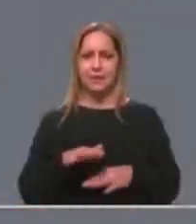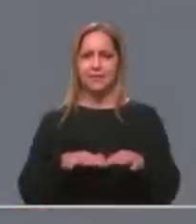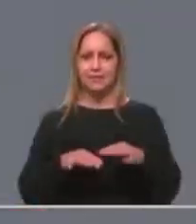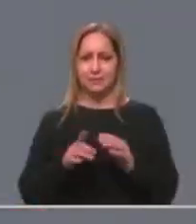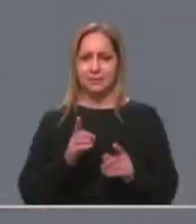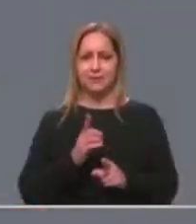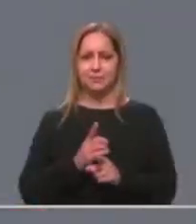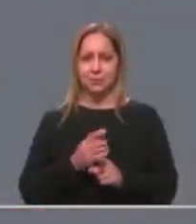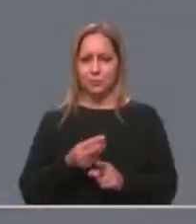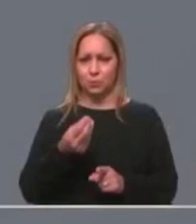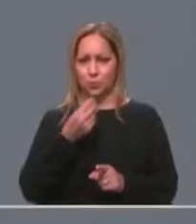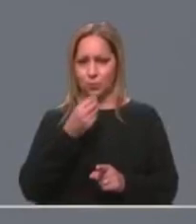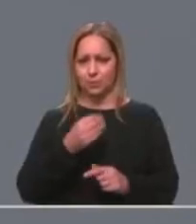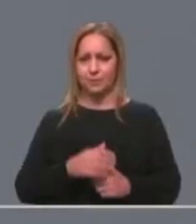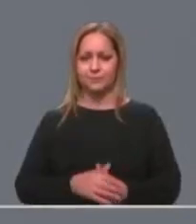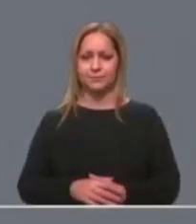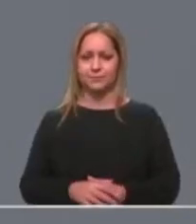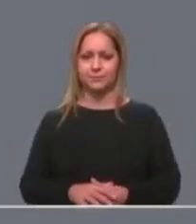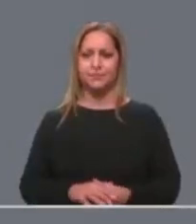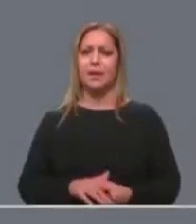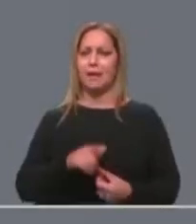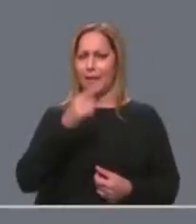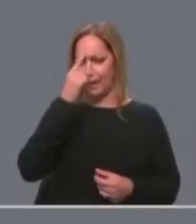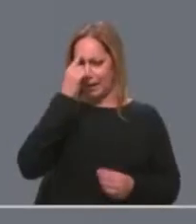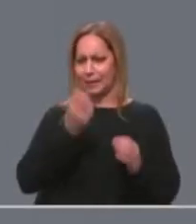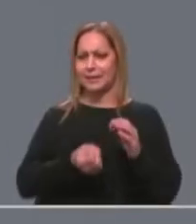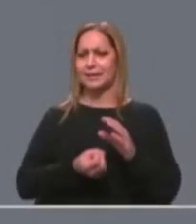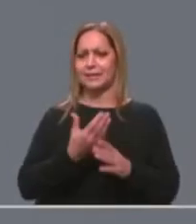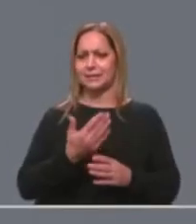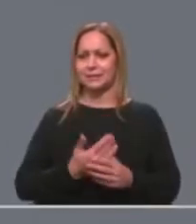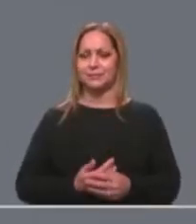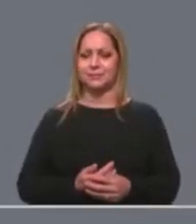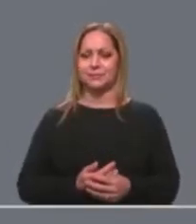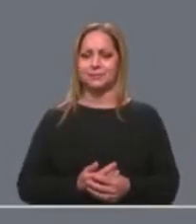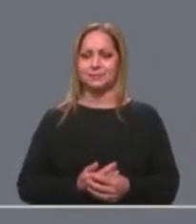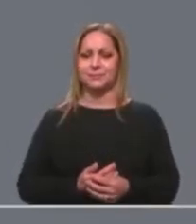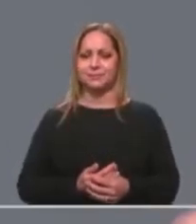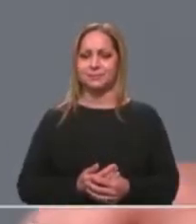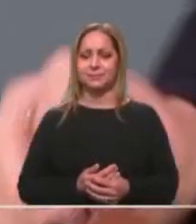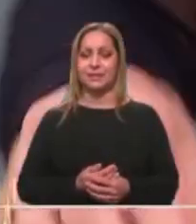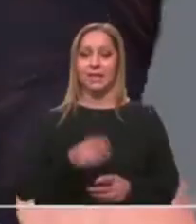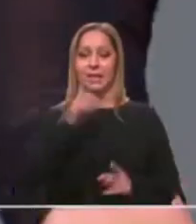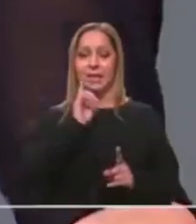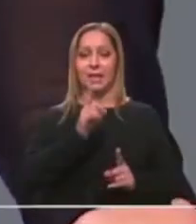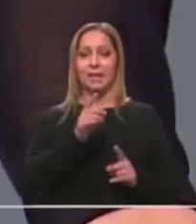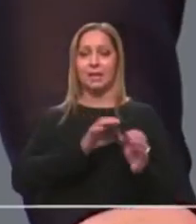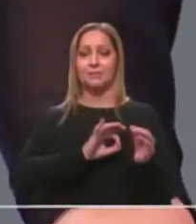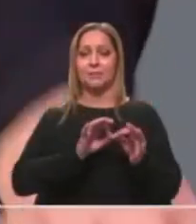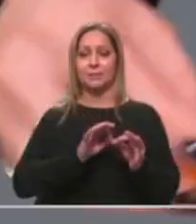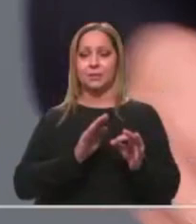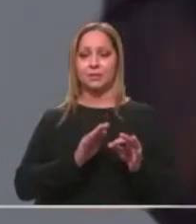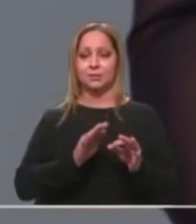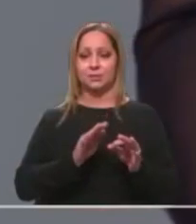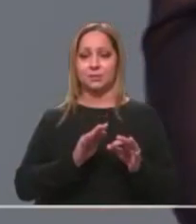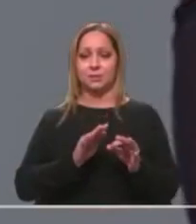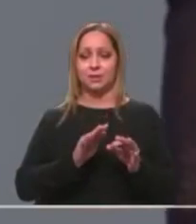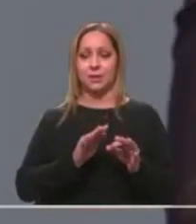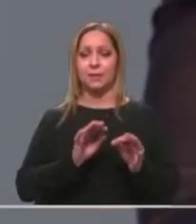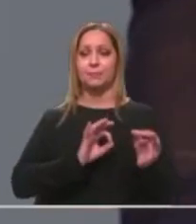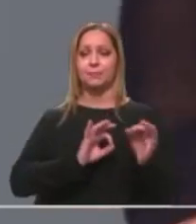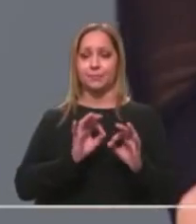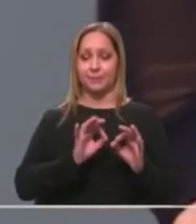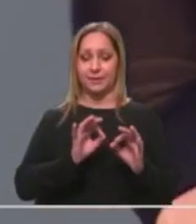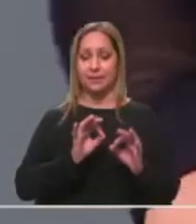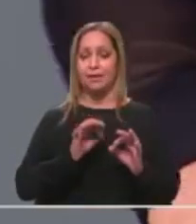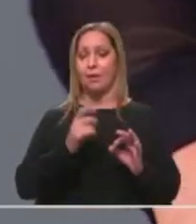criativa. Sou... A Diana já está a preparar a decoração do Halloween para o próximo ano.